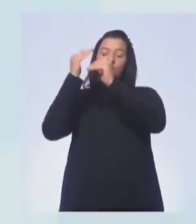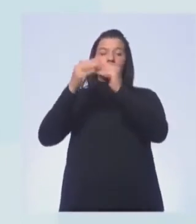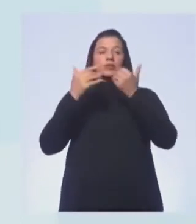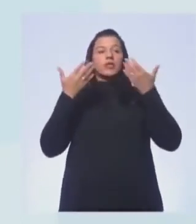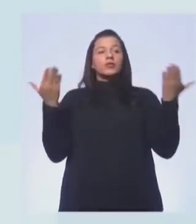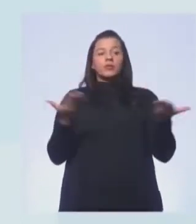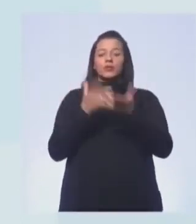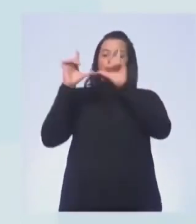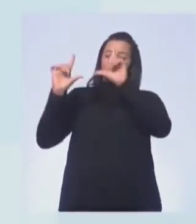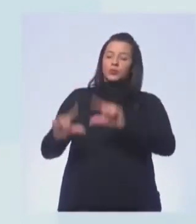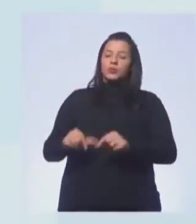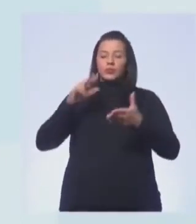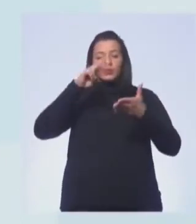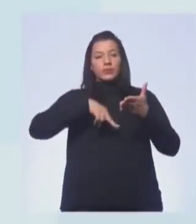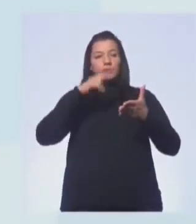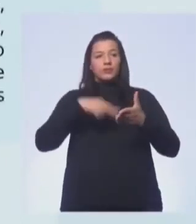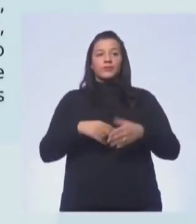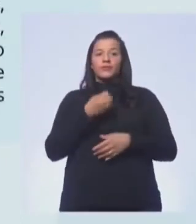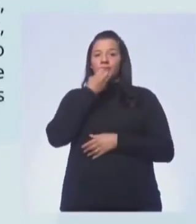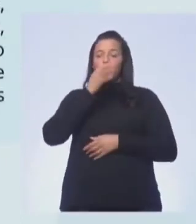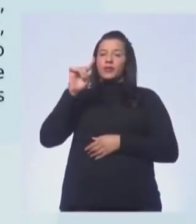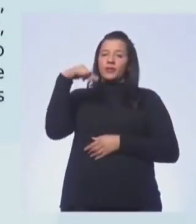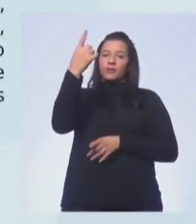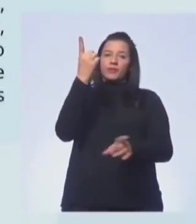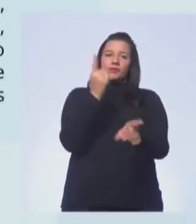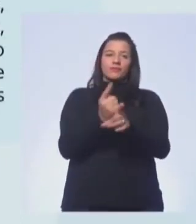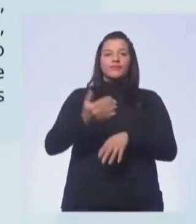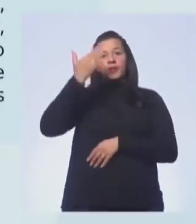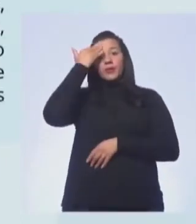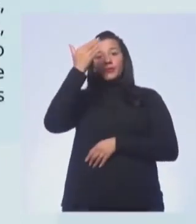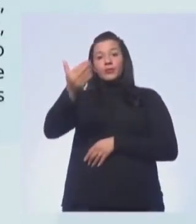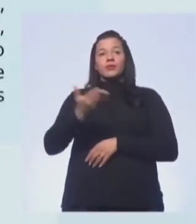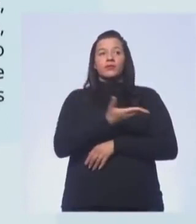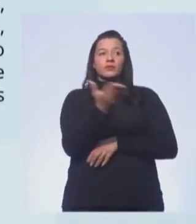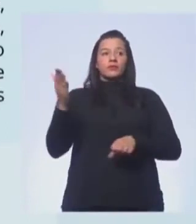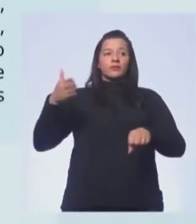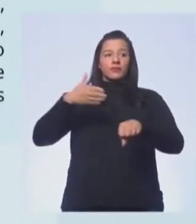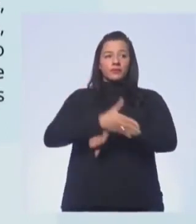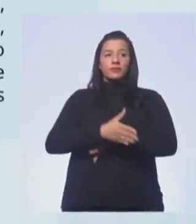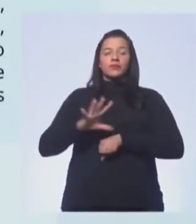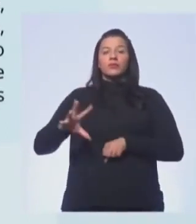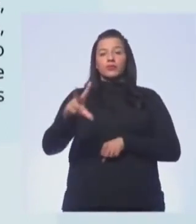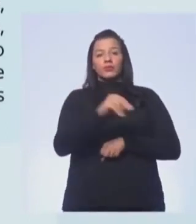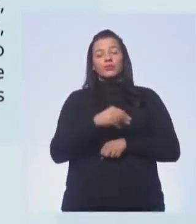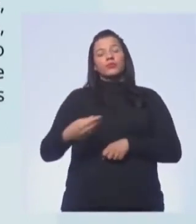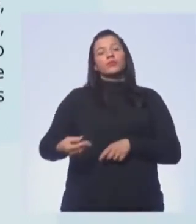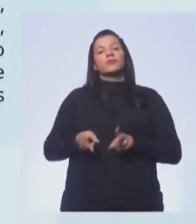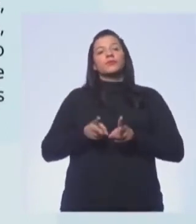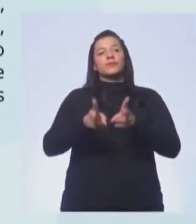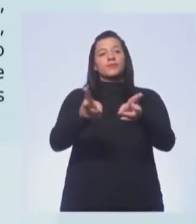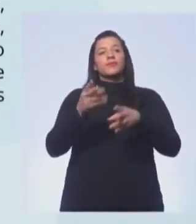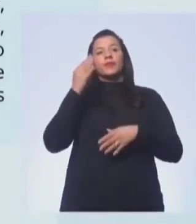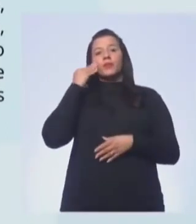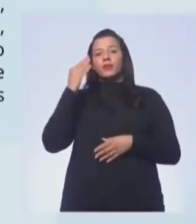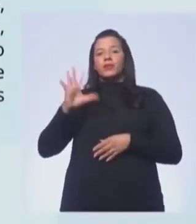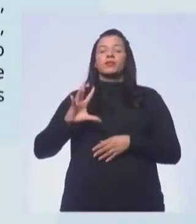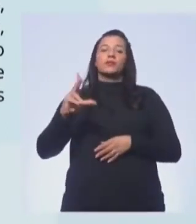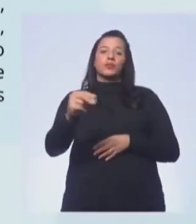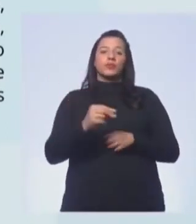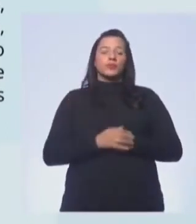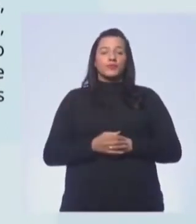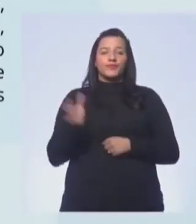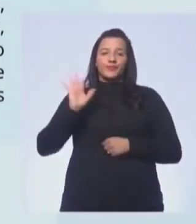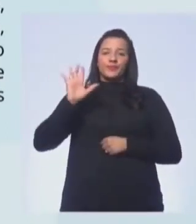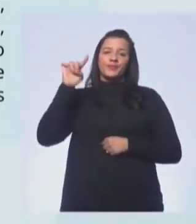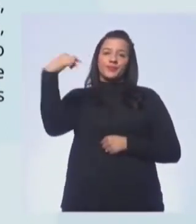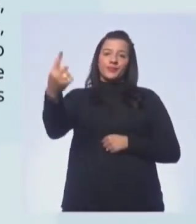queda dos leitores. Muito bem, até a próxima aula. Obrigado por quem participou, obrigado, professora Viviane, foi um prazer. Obrigada, Mauro, obrigada, pessoal, e até